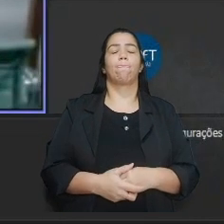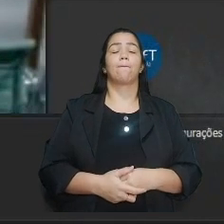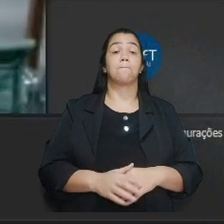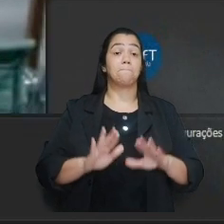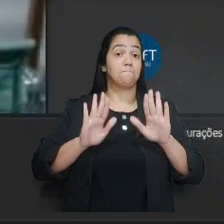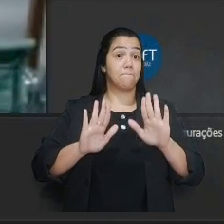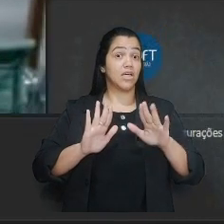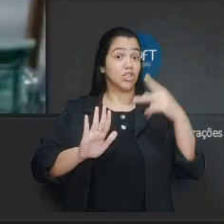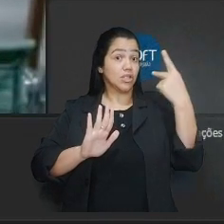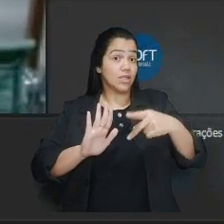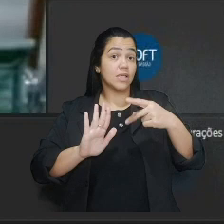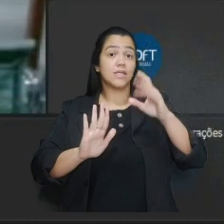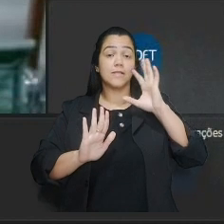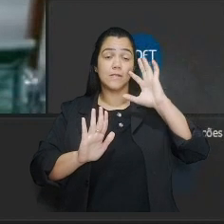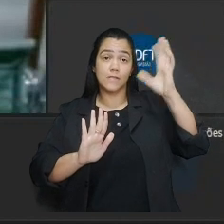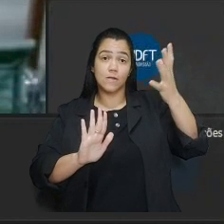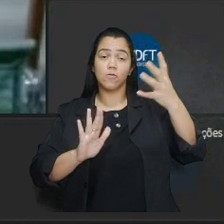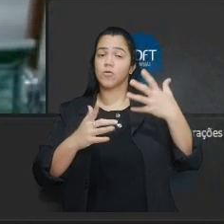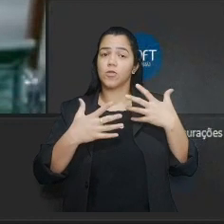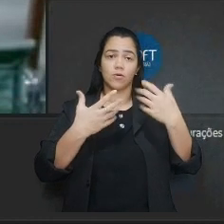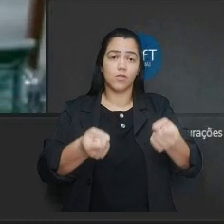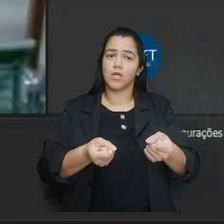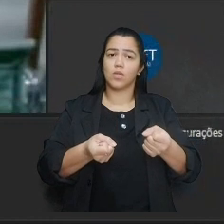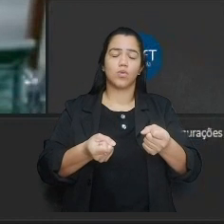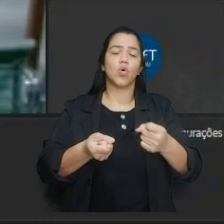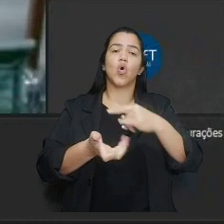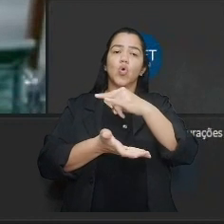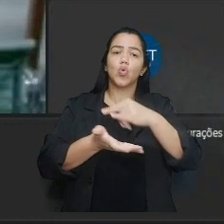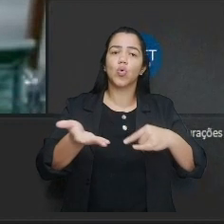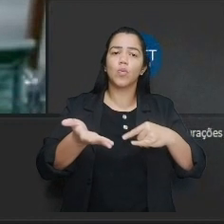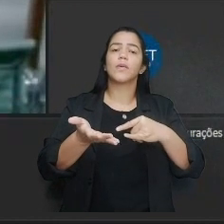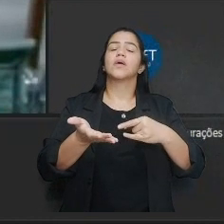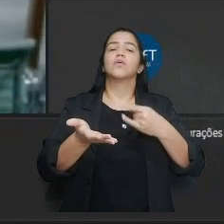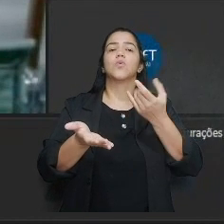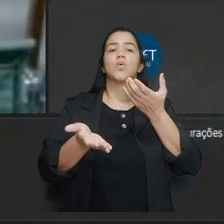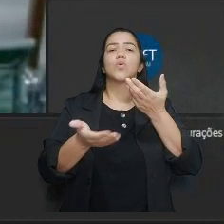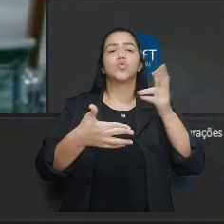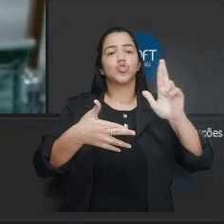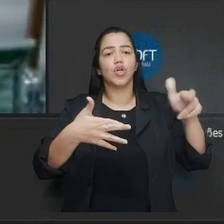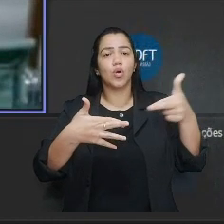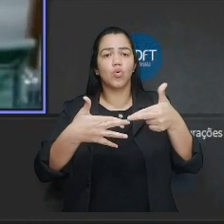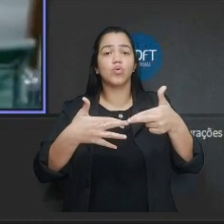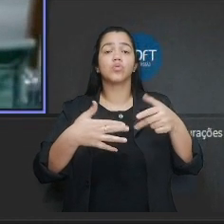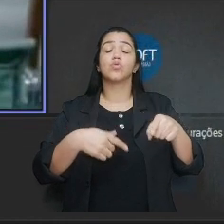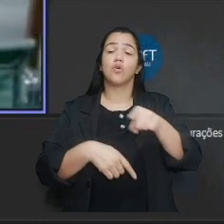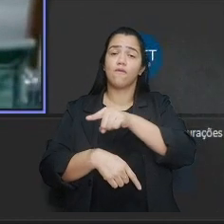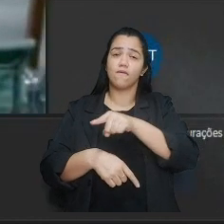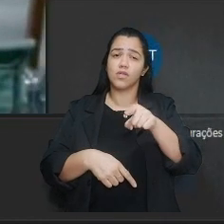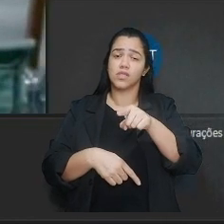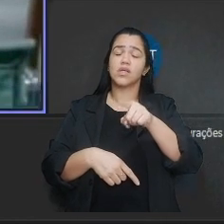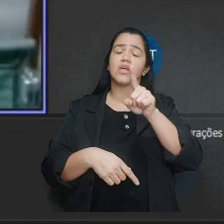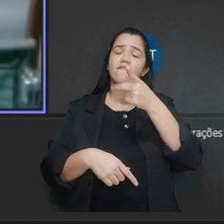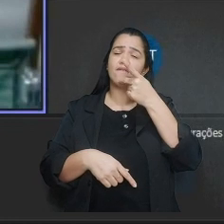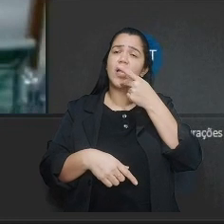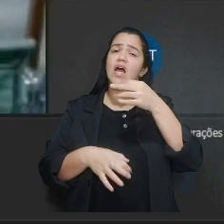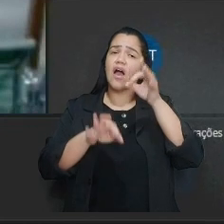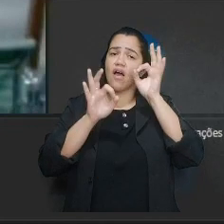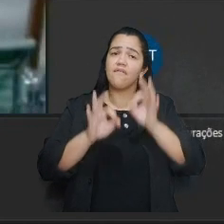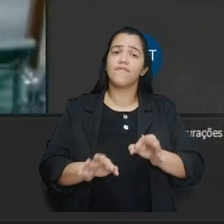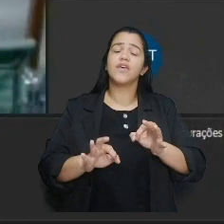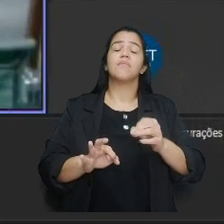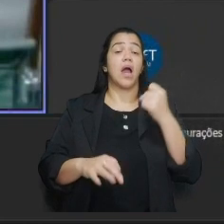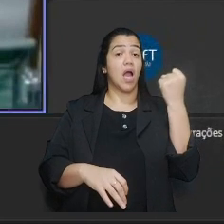ela. Mas nessa decisão que negou a tutela recursal, Vossa